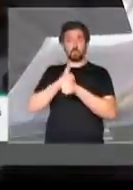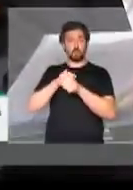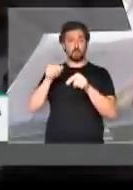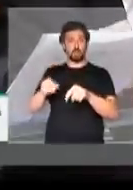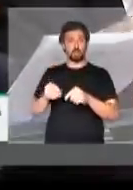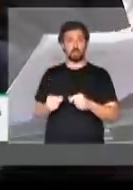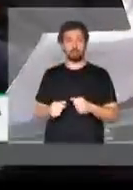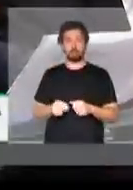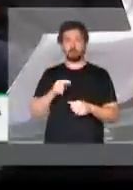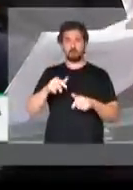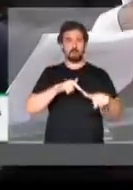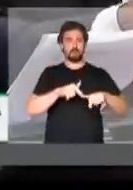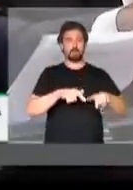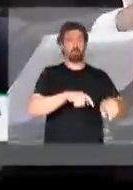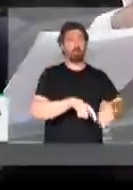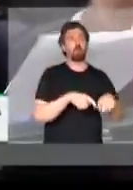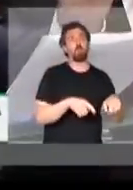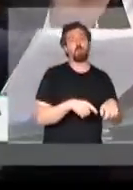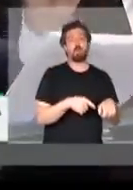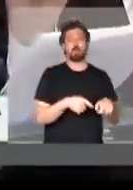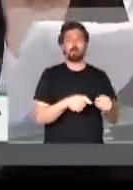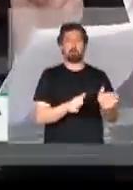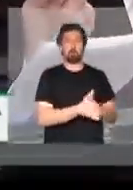ao privilégio. Não trabalhador rural,